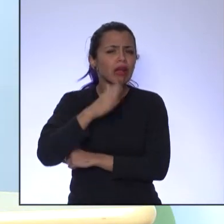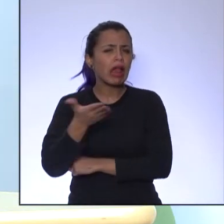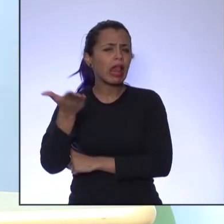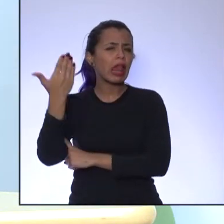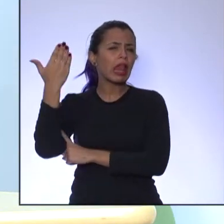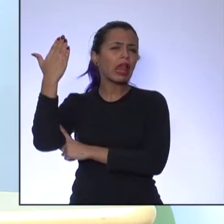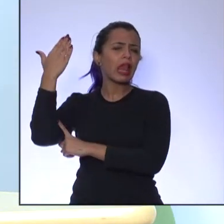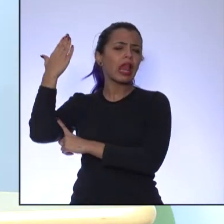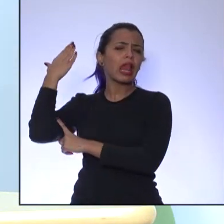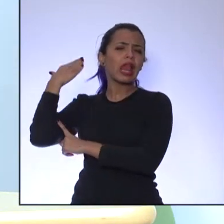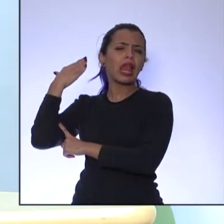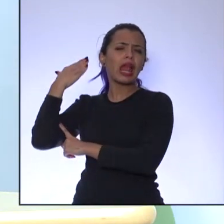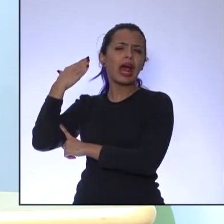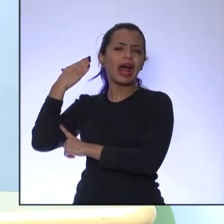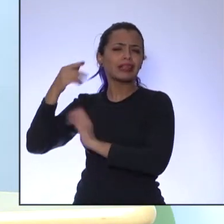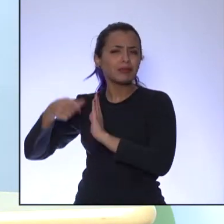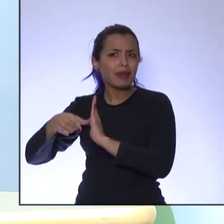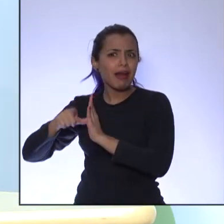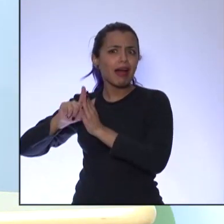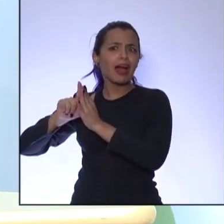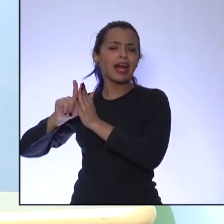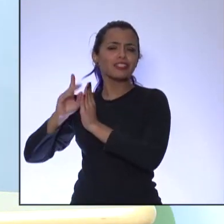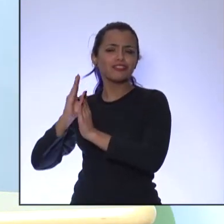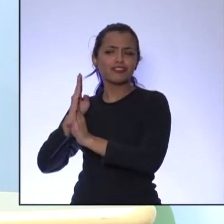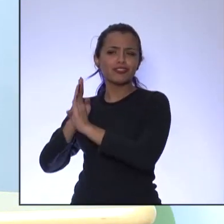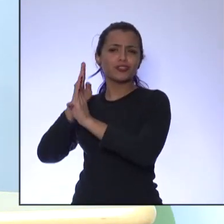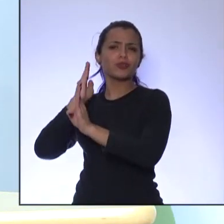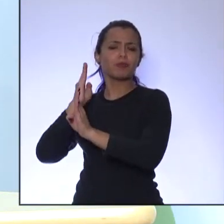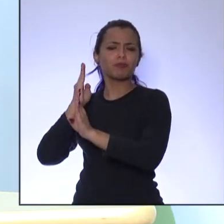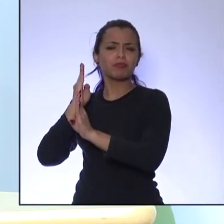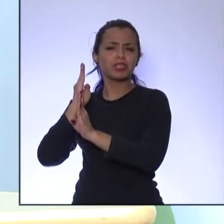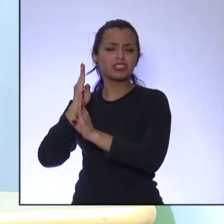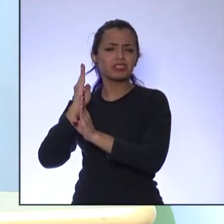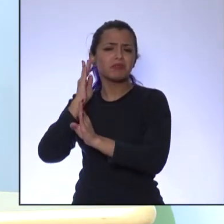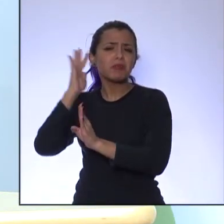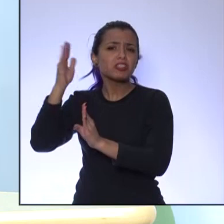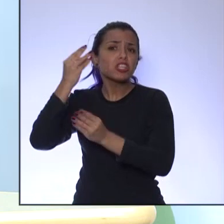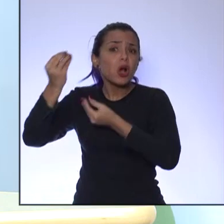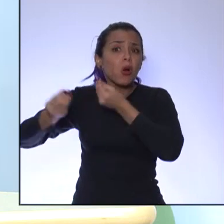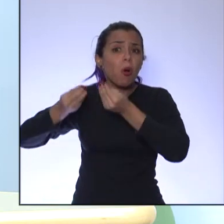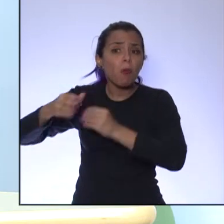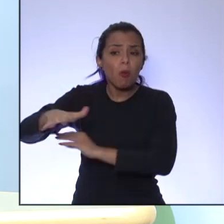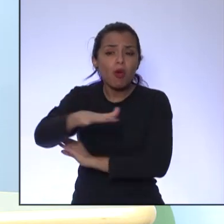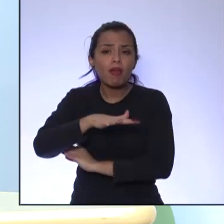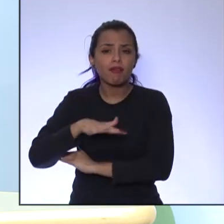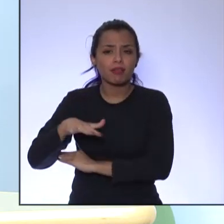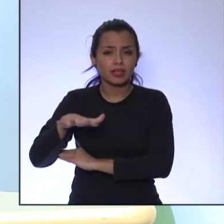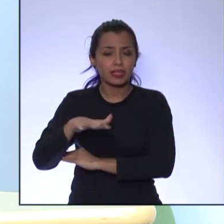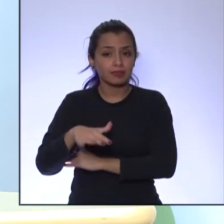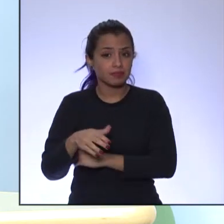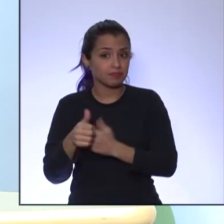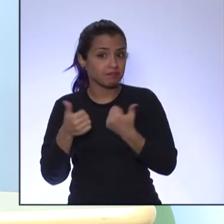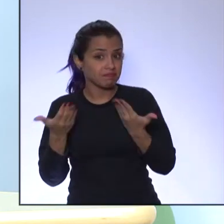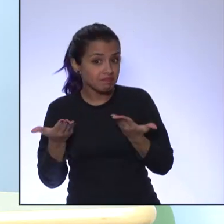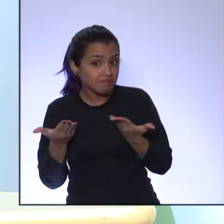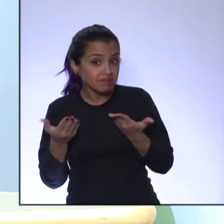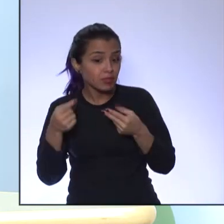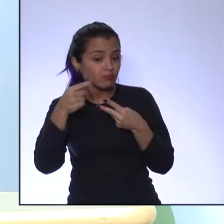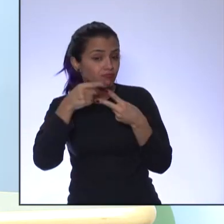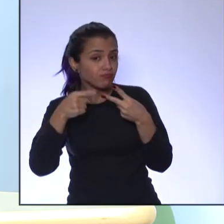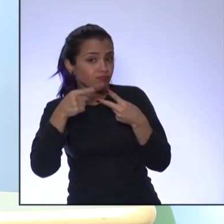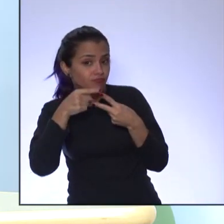da chegada de Pedro Álvares Cabral? Como que vocês imaginam que era esse cenário? Então, nós vamos disponibilizar aí para vocês